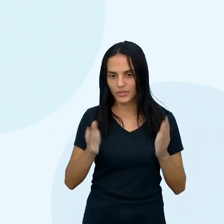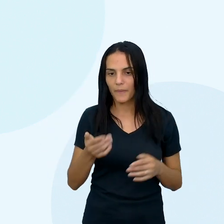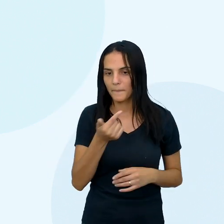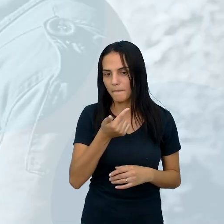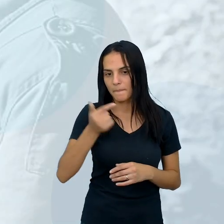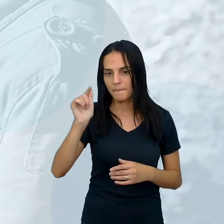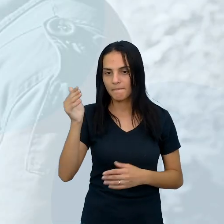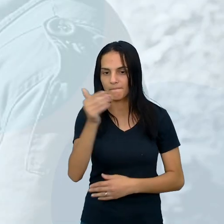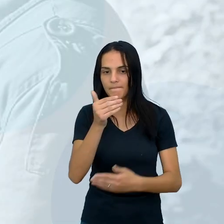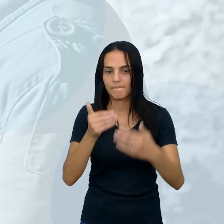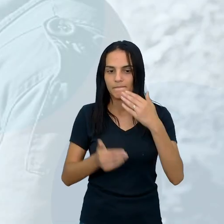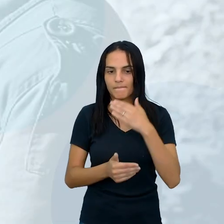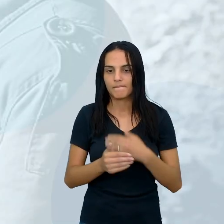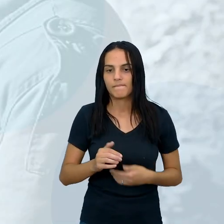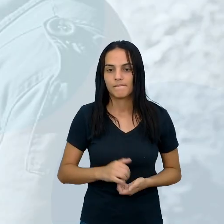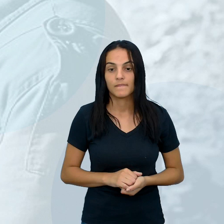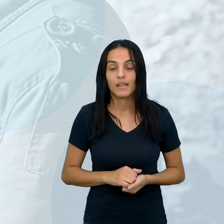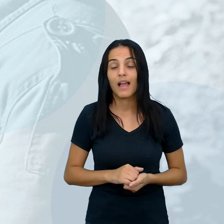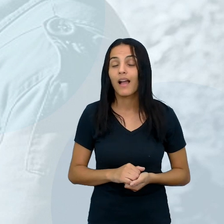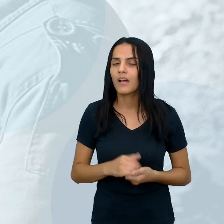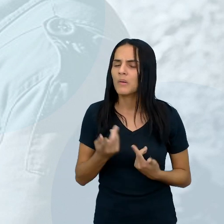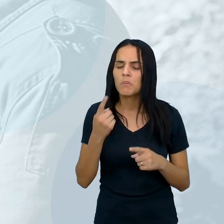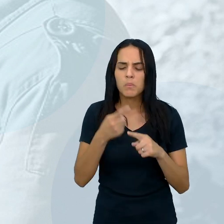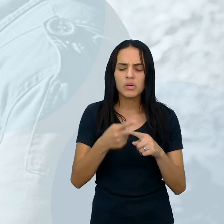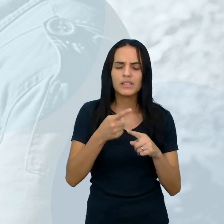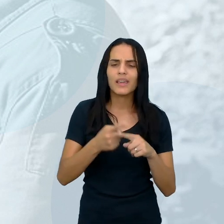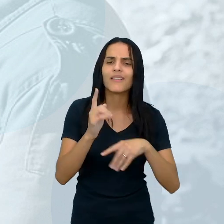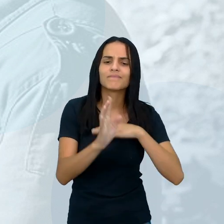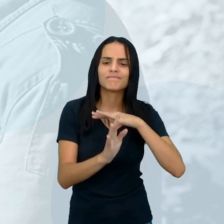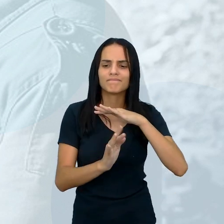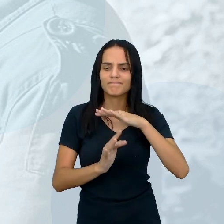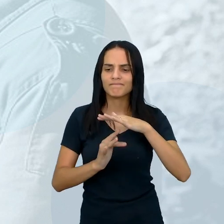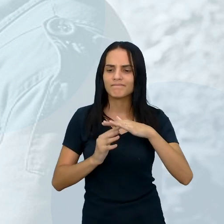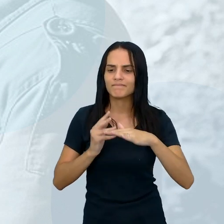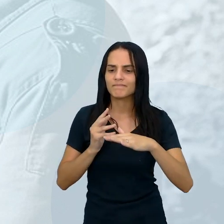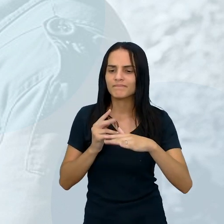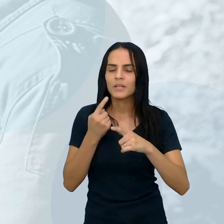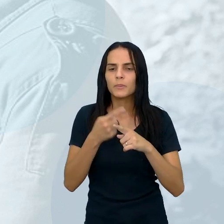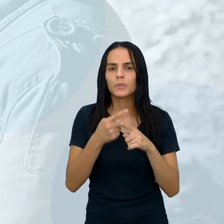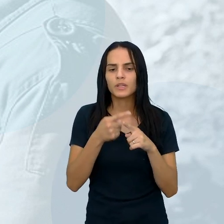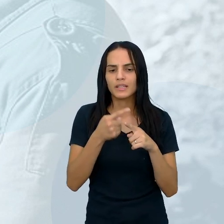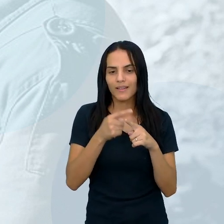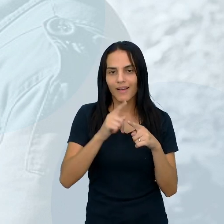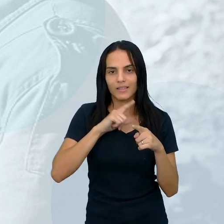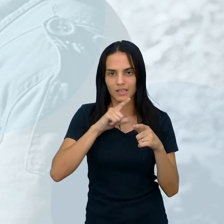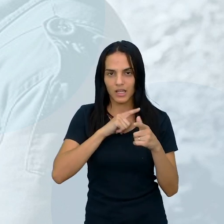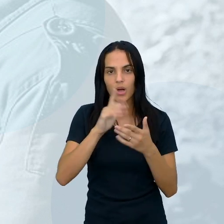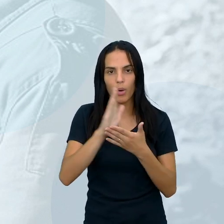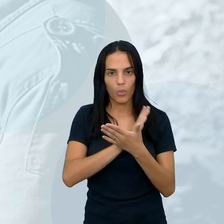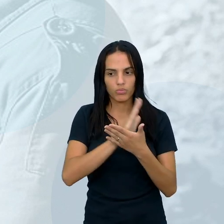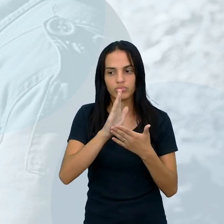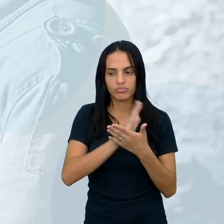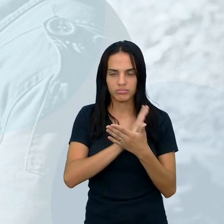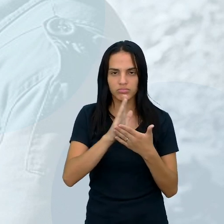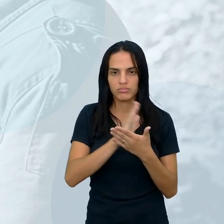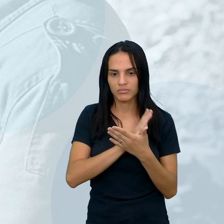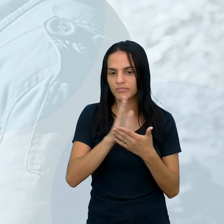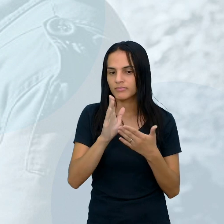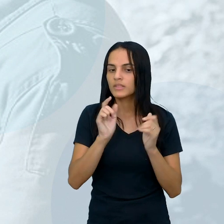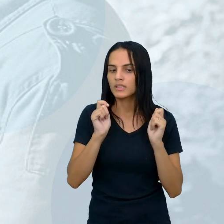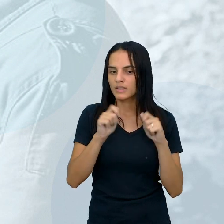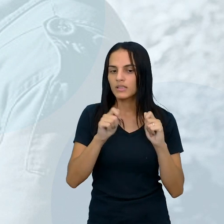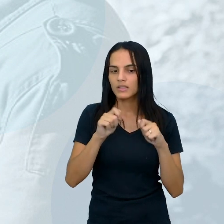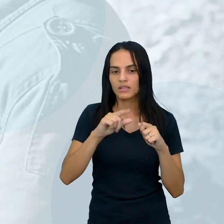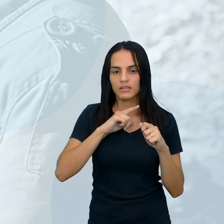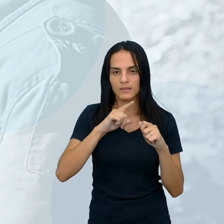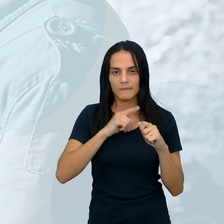um slide. Razões para a migração. Está aí, então, algumas causas, alguns fatores que merecem a